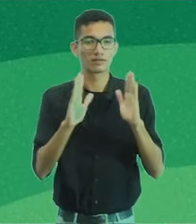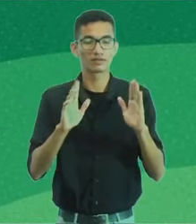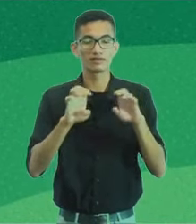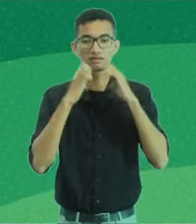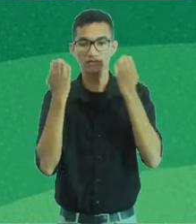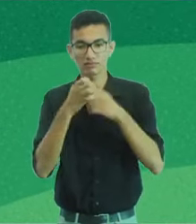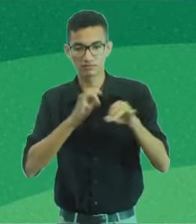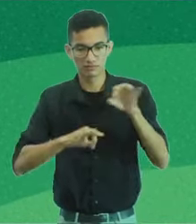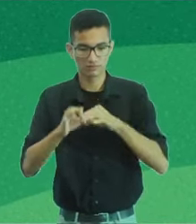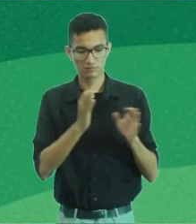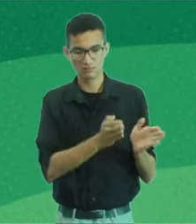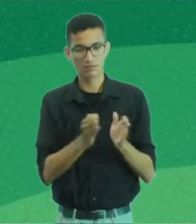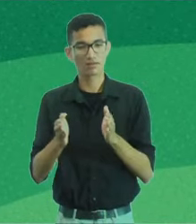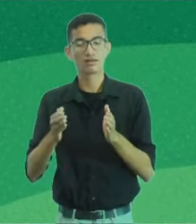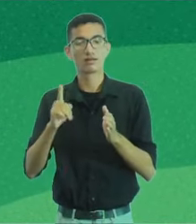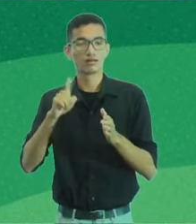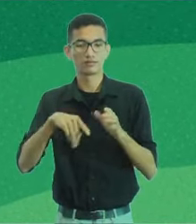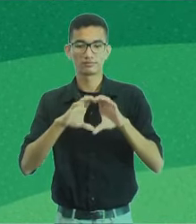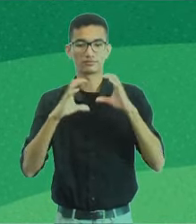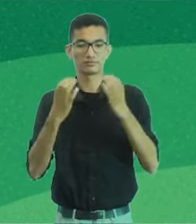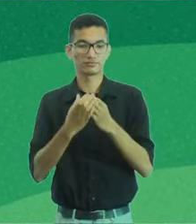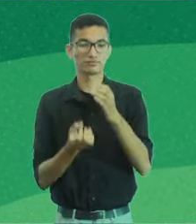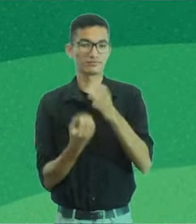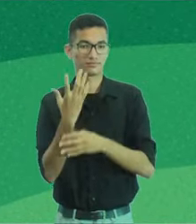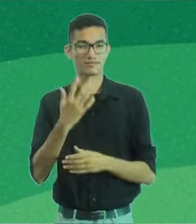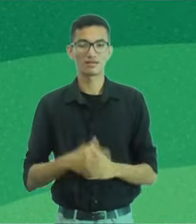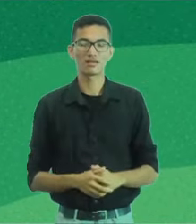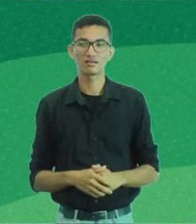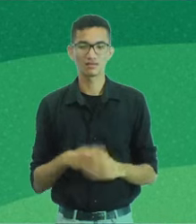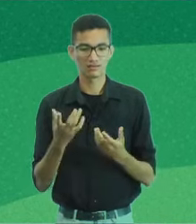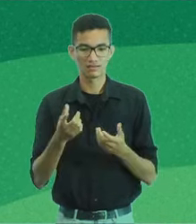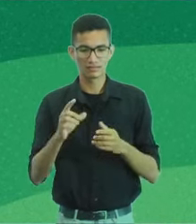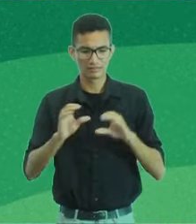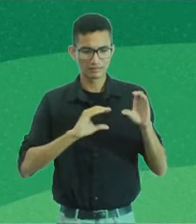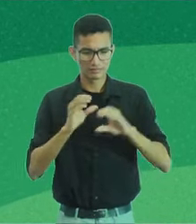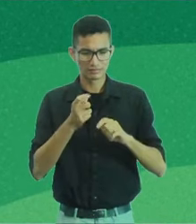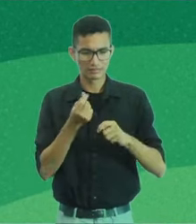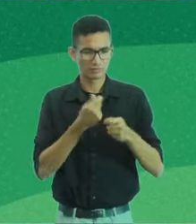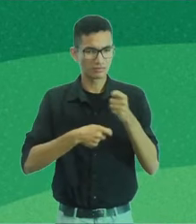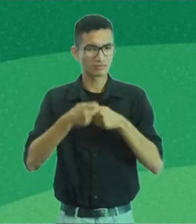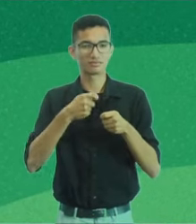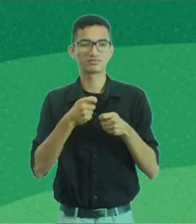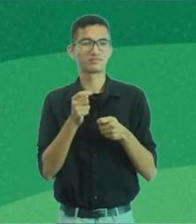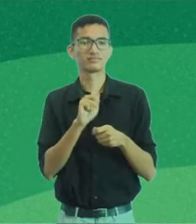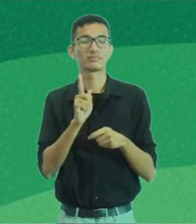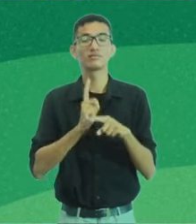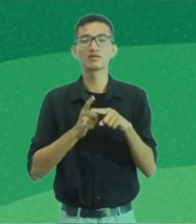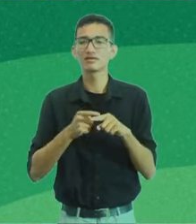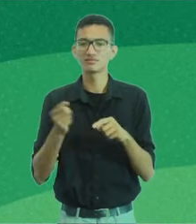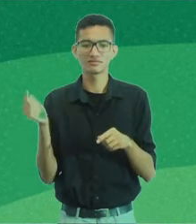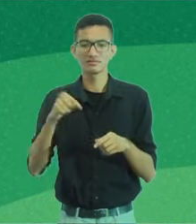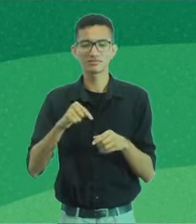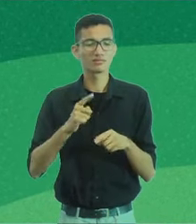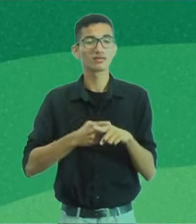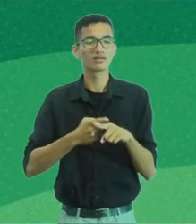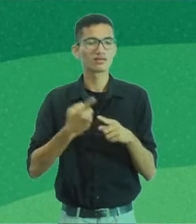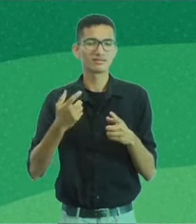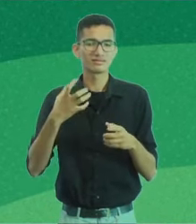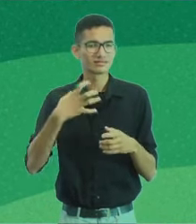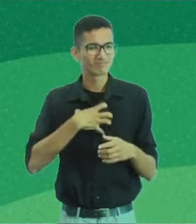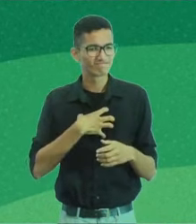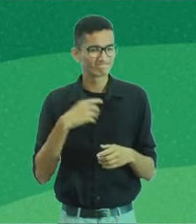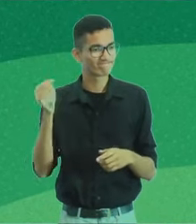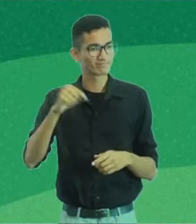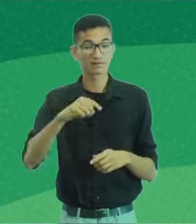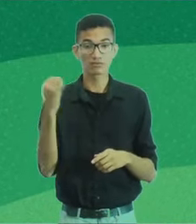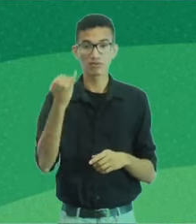de eventos organizados pela comunidade que não tem nenhum fino lucrativo a gente tá aqui só porque a gente acha que é importante estar